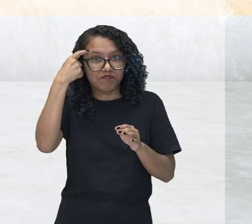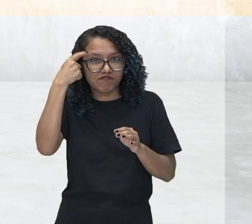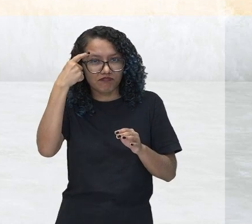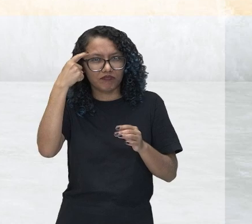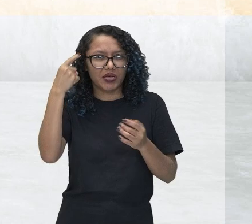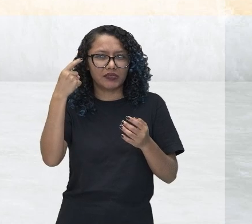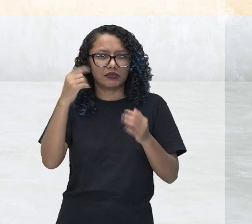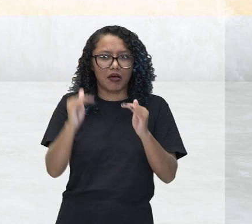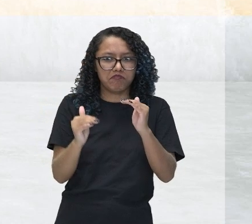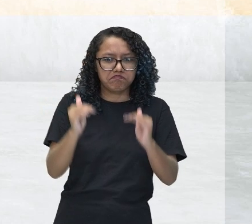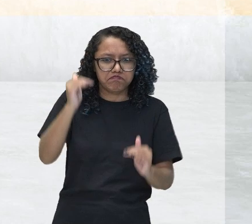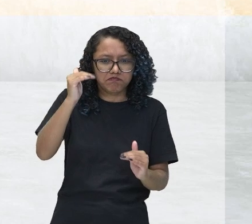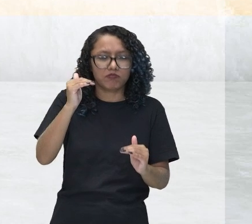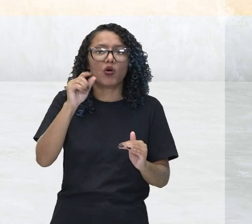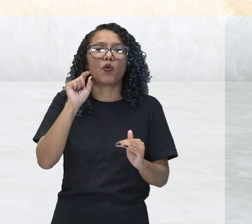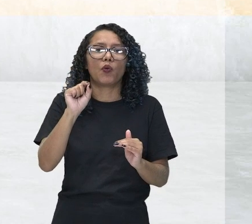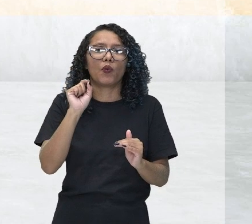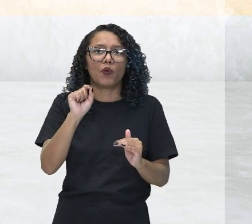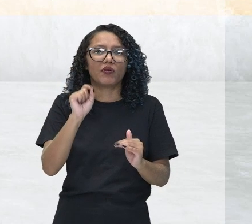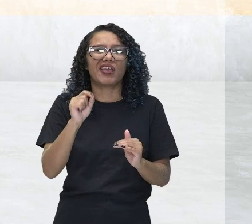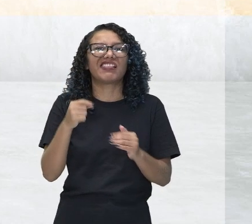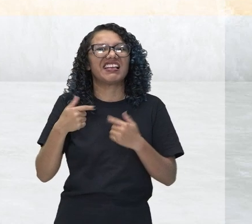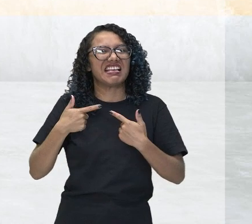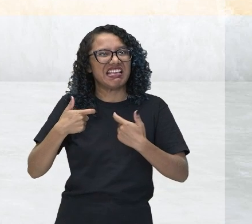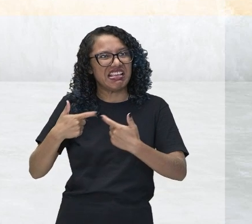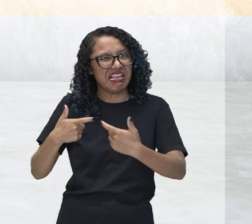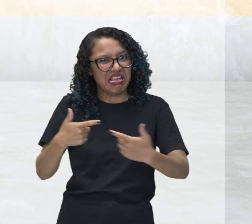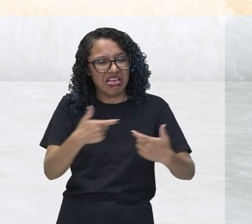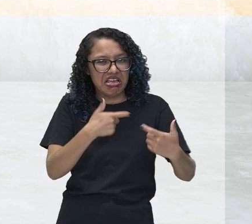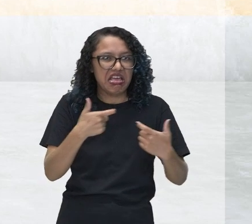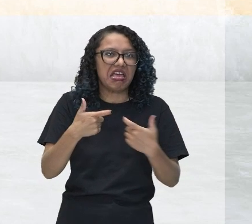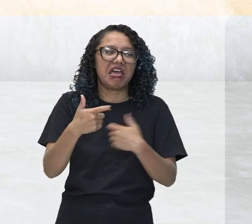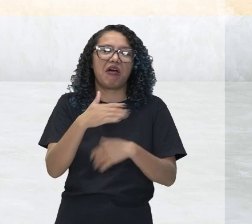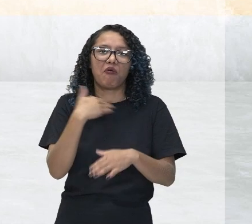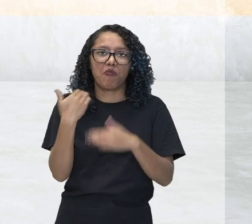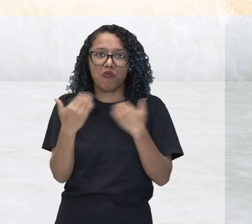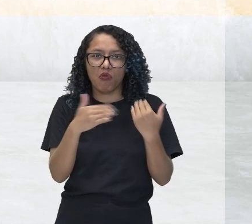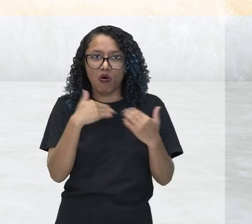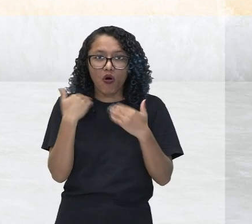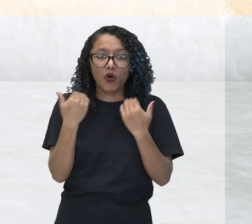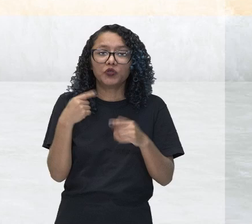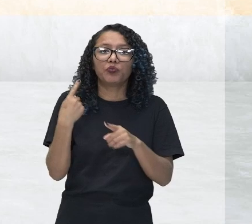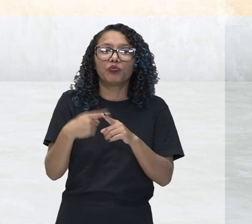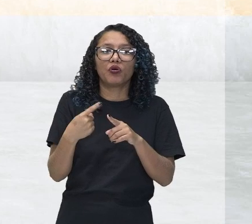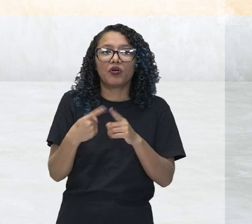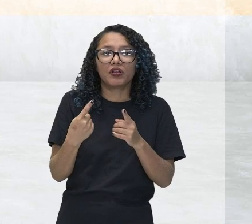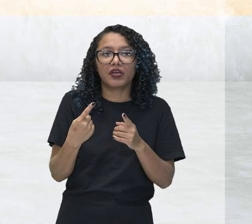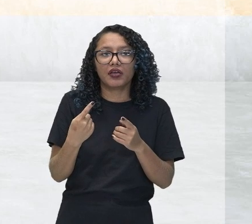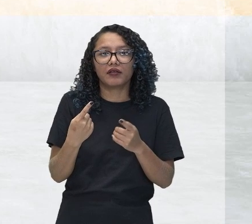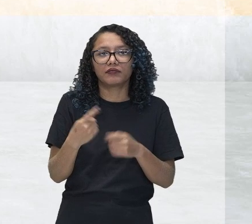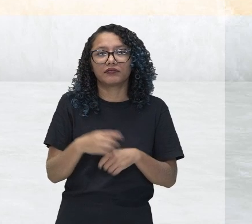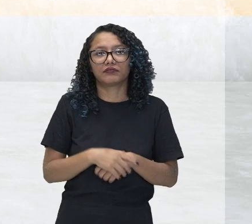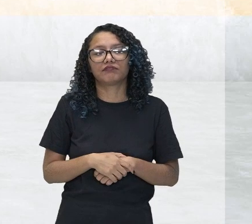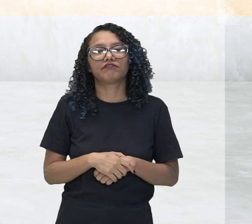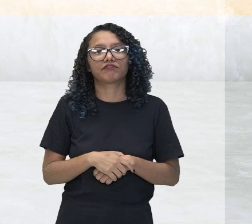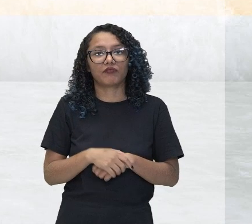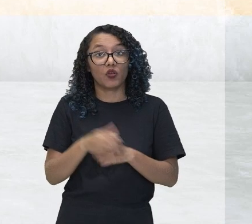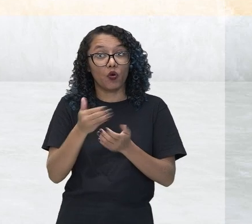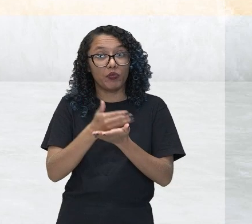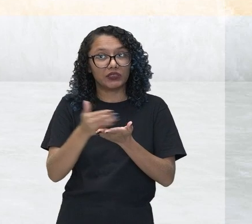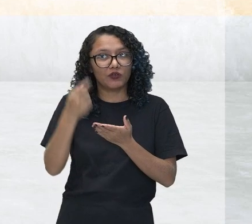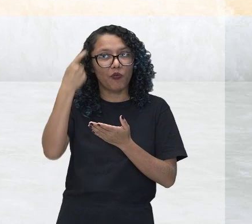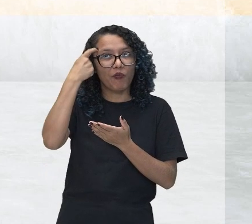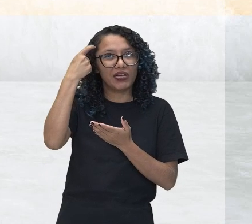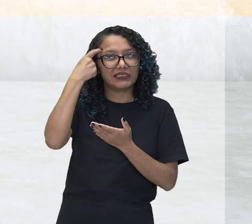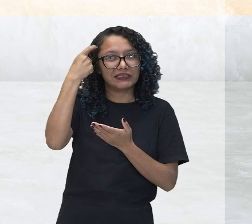temos aí guerras. Muitos desses fenômenos que ocorreram na história partiu daí,